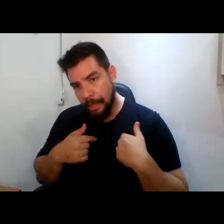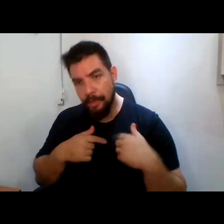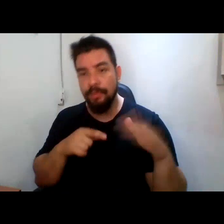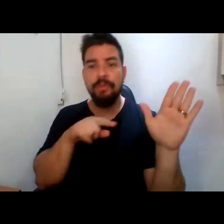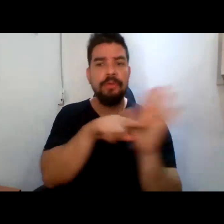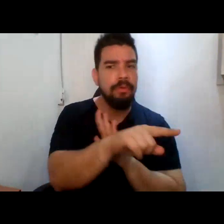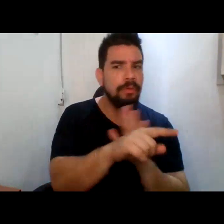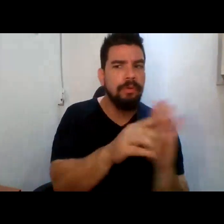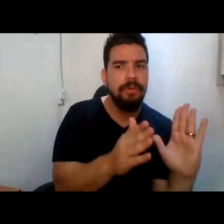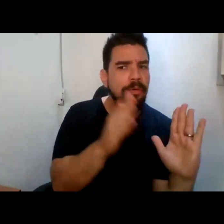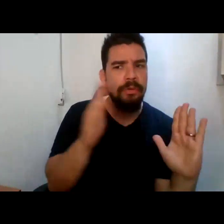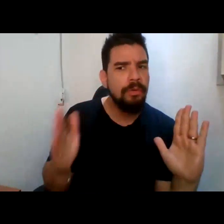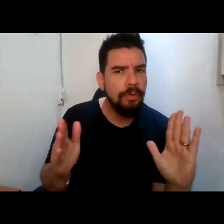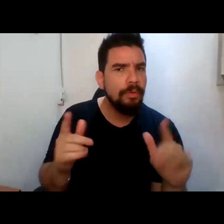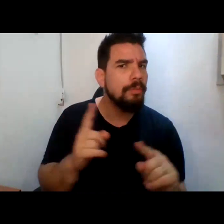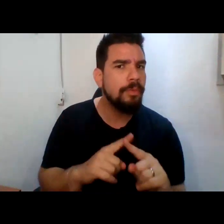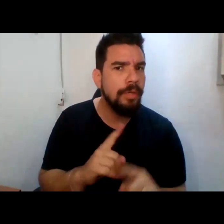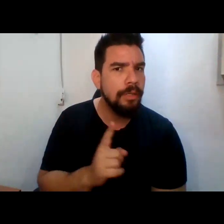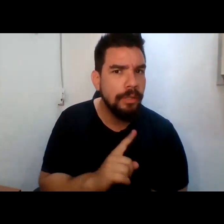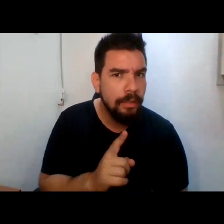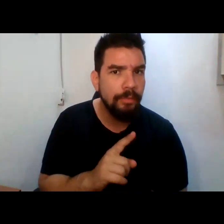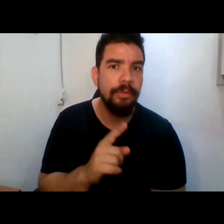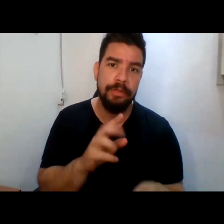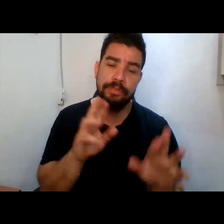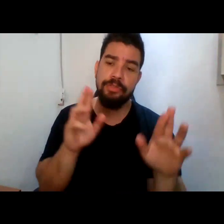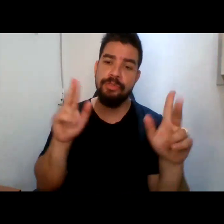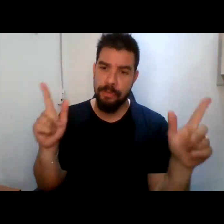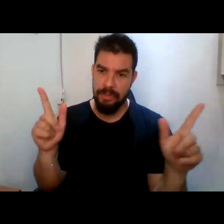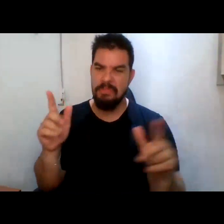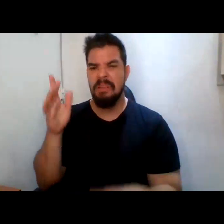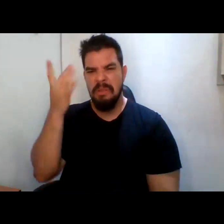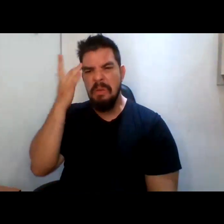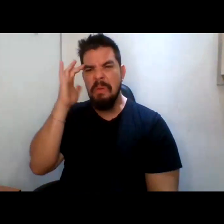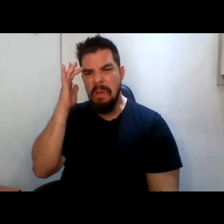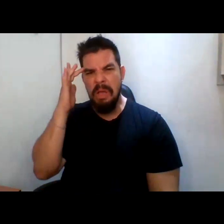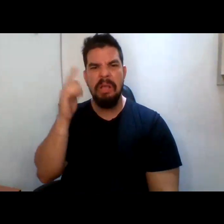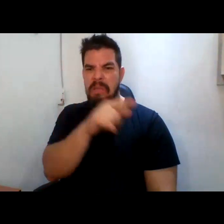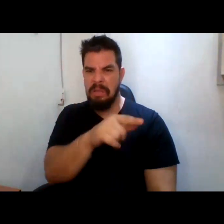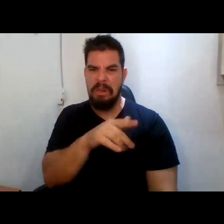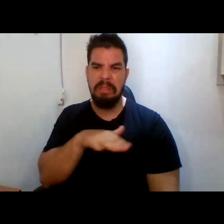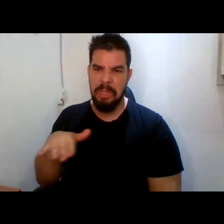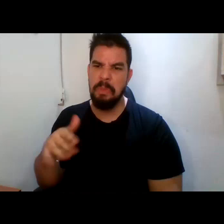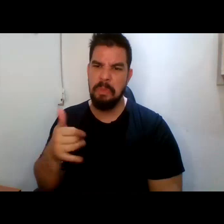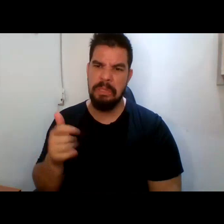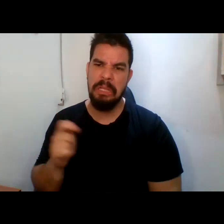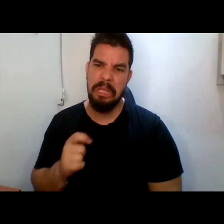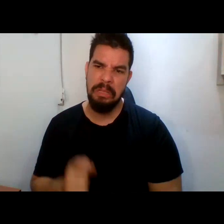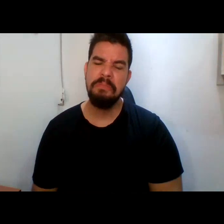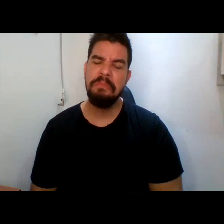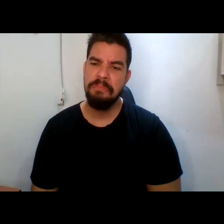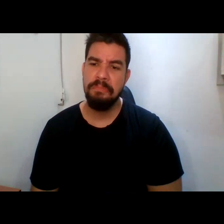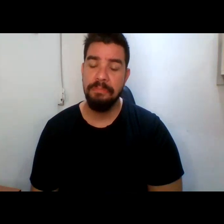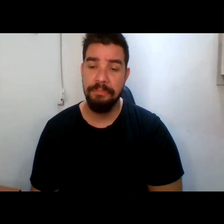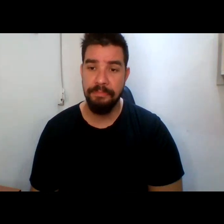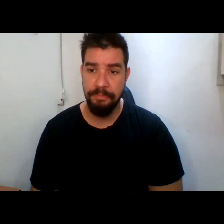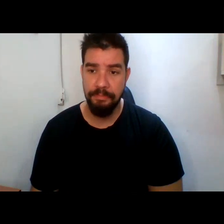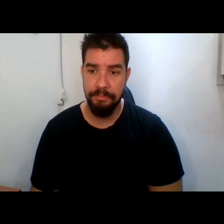alterar o prazo? Né? Aí é outra coisa, mas eu acredito que nós não vamos ter problema com isso, não. Tá bom?